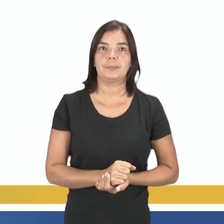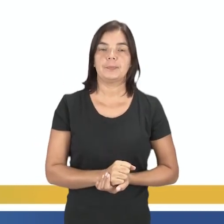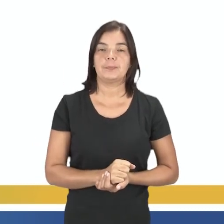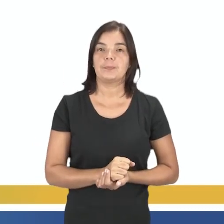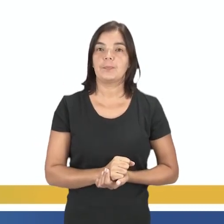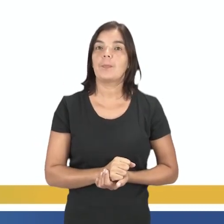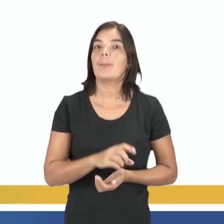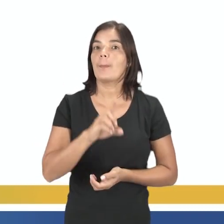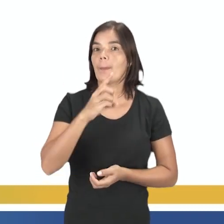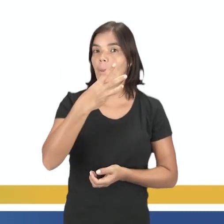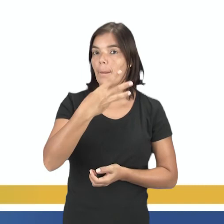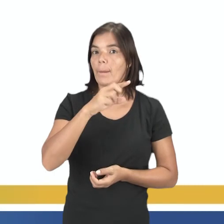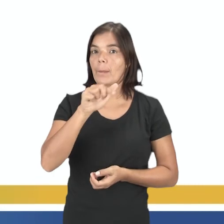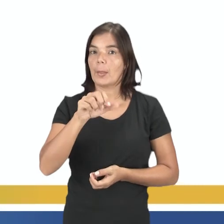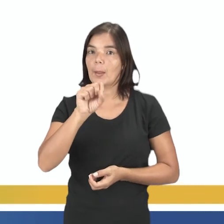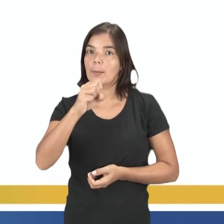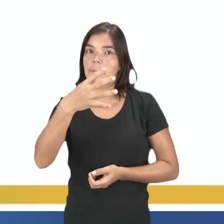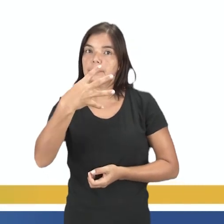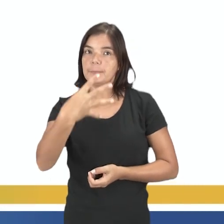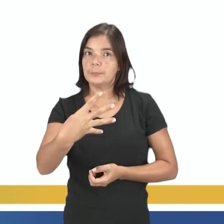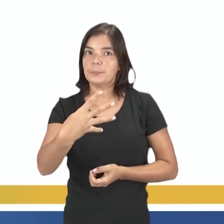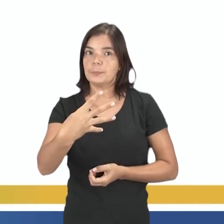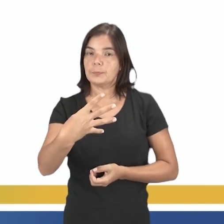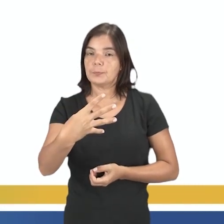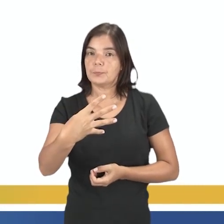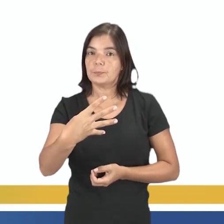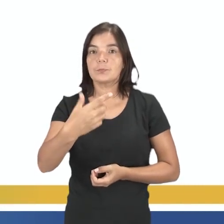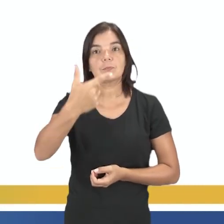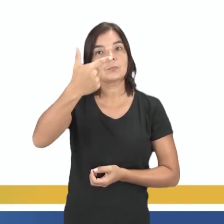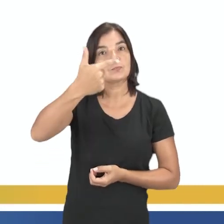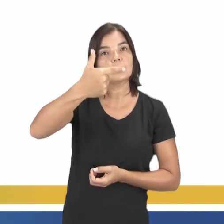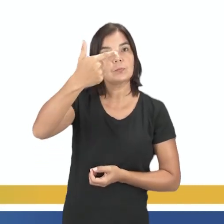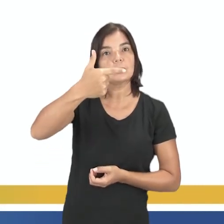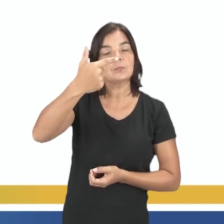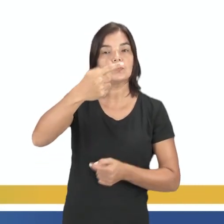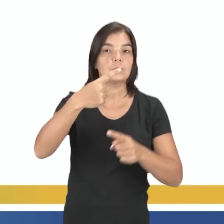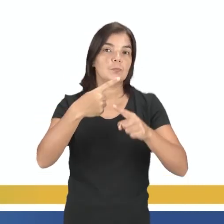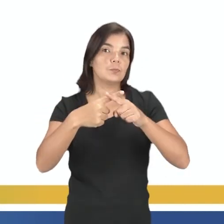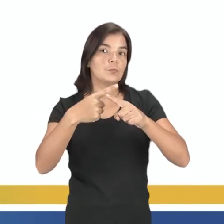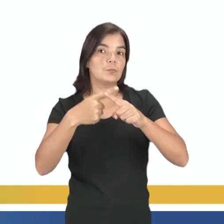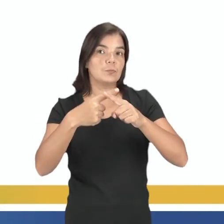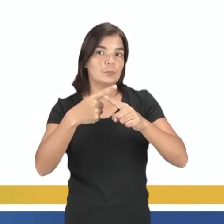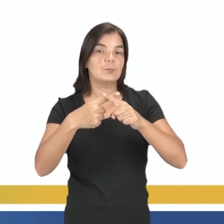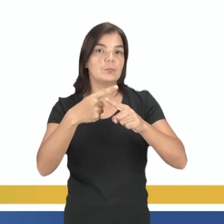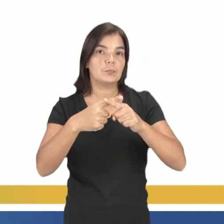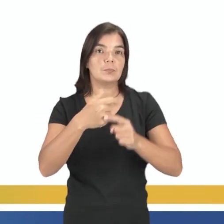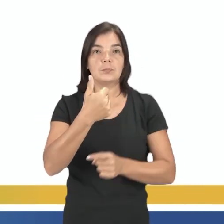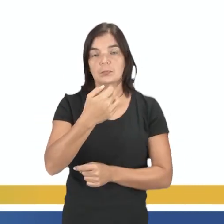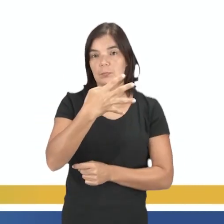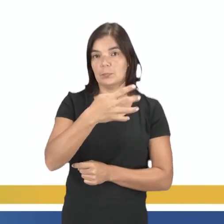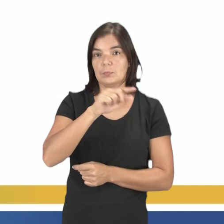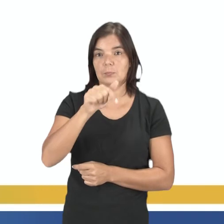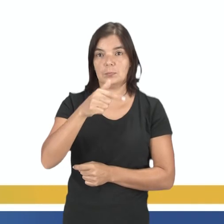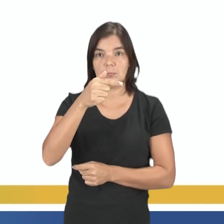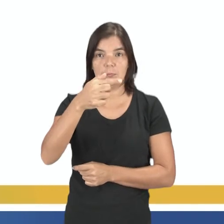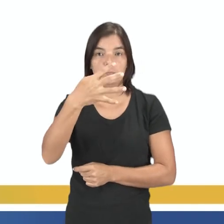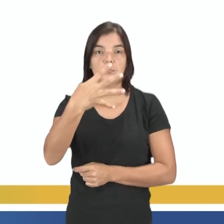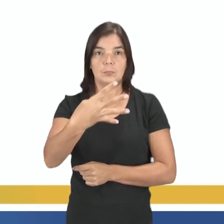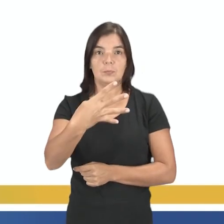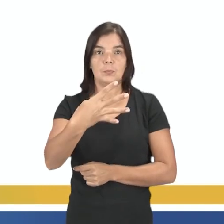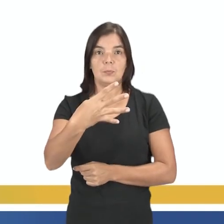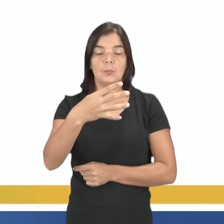Aqui nós temos o 3,84, você vai elevar ao quadrado, ou seja, multiplicar por ele mesmo dá